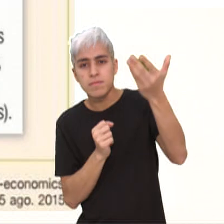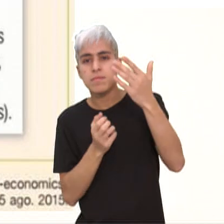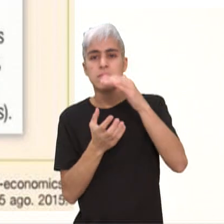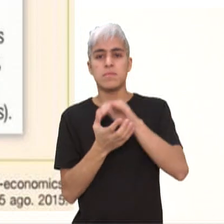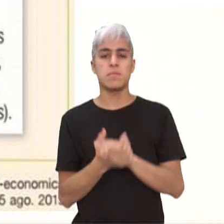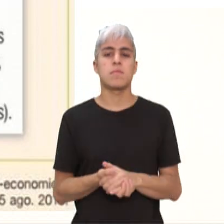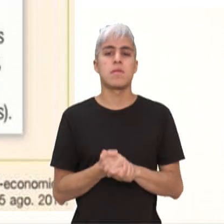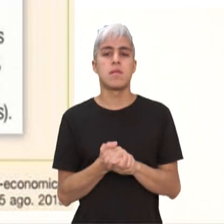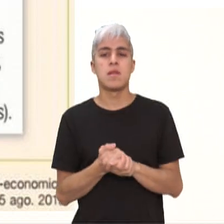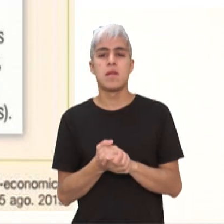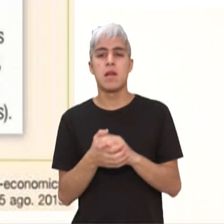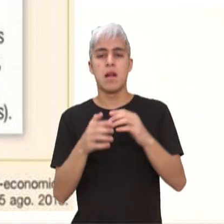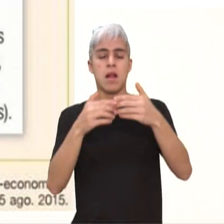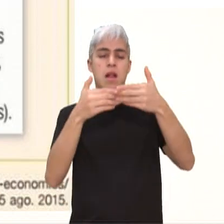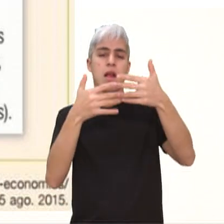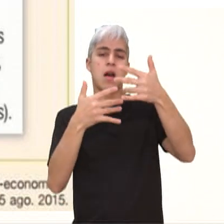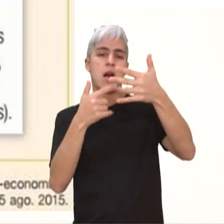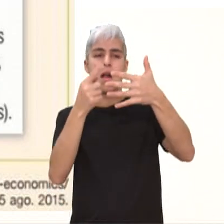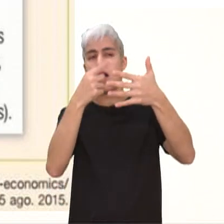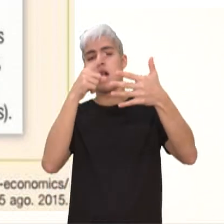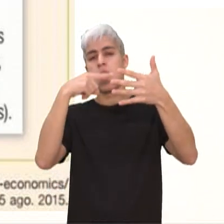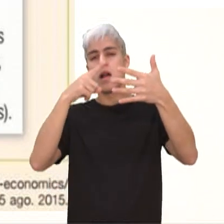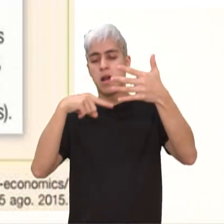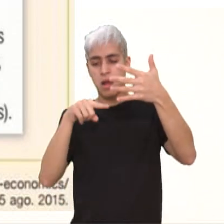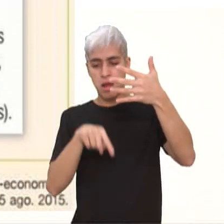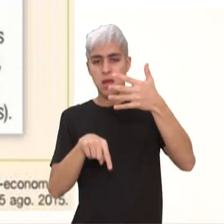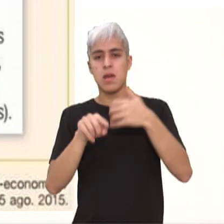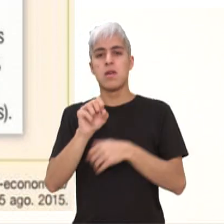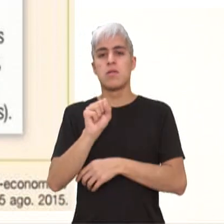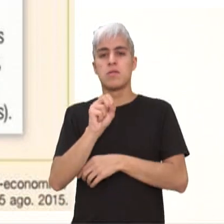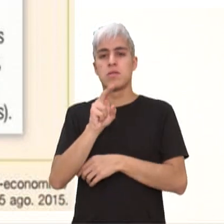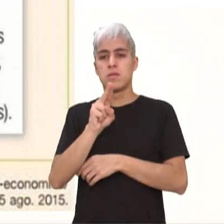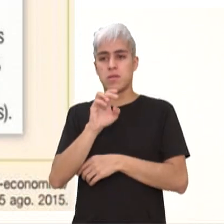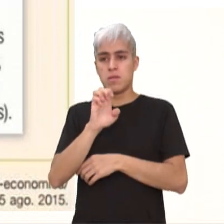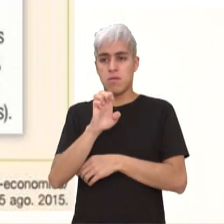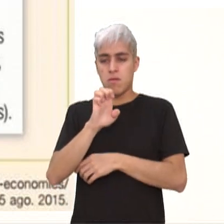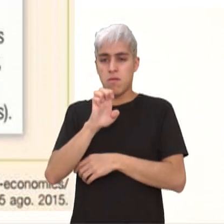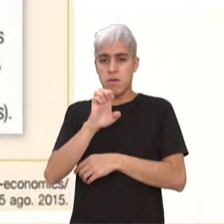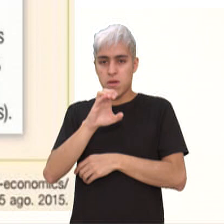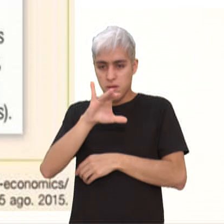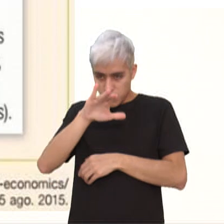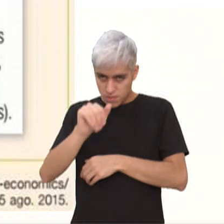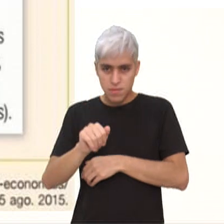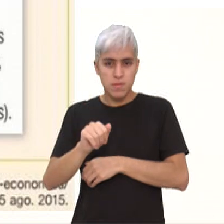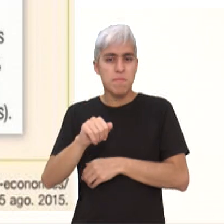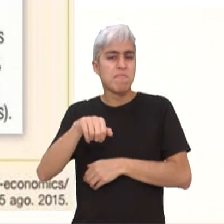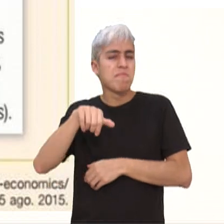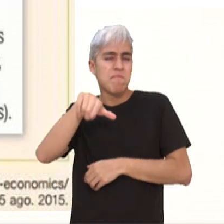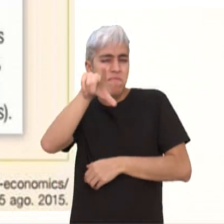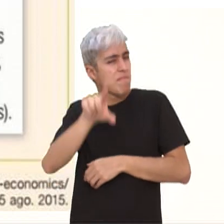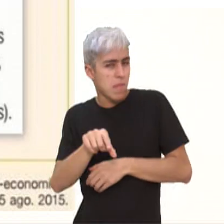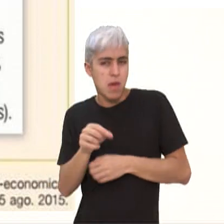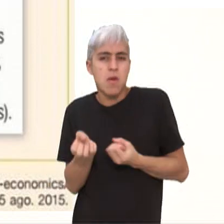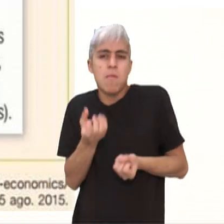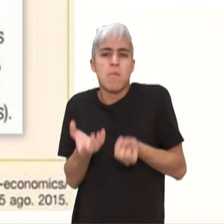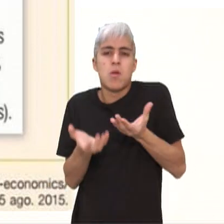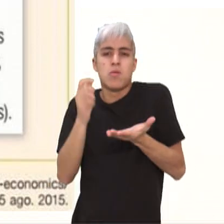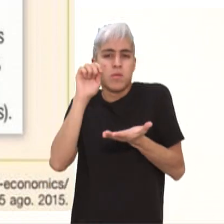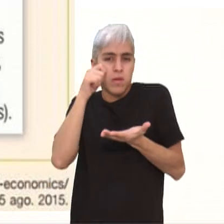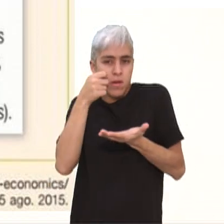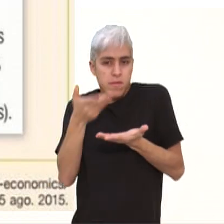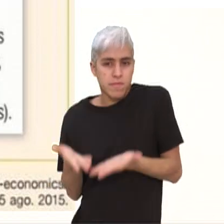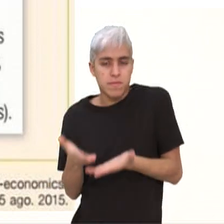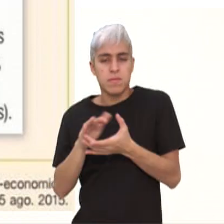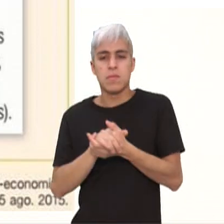né, e até chegarmos ali na Suécia com um menor nível de produção. E assim